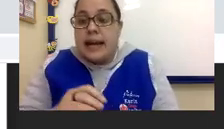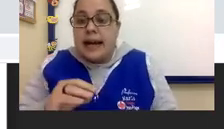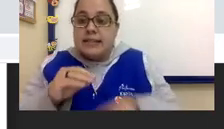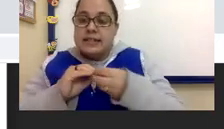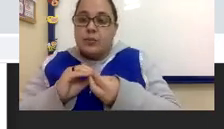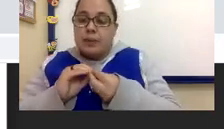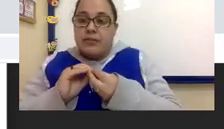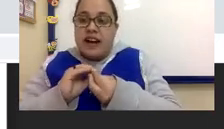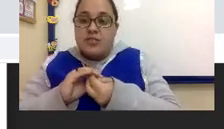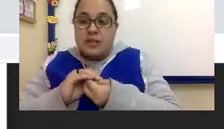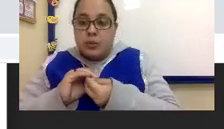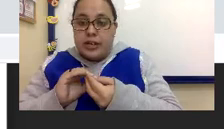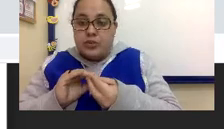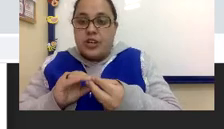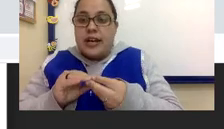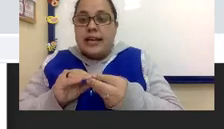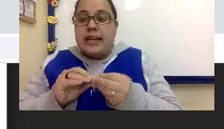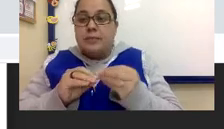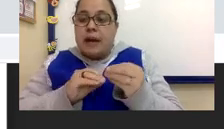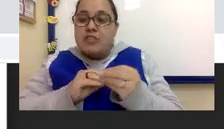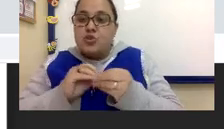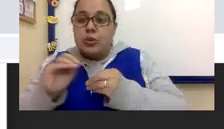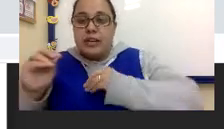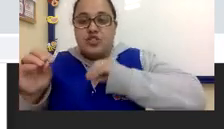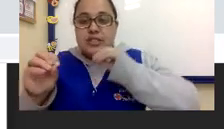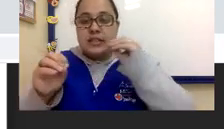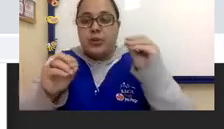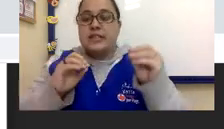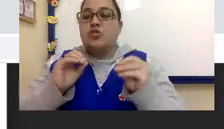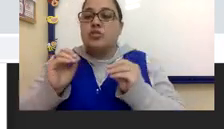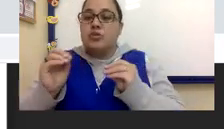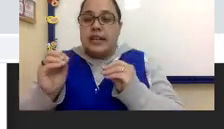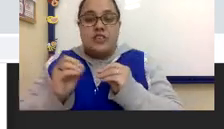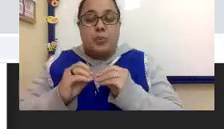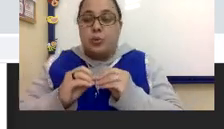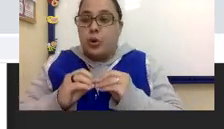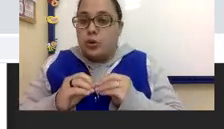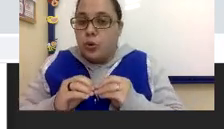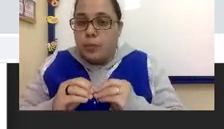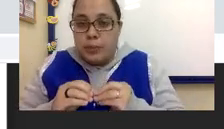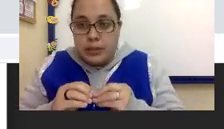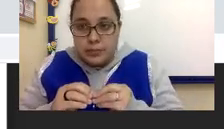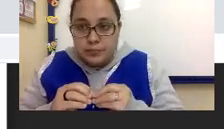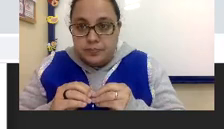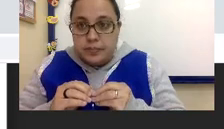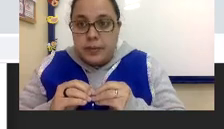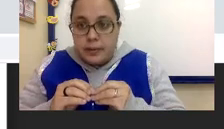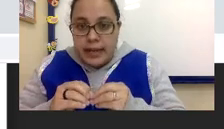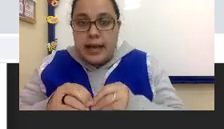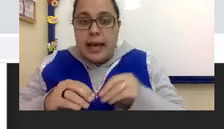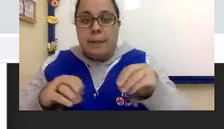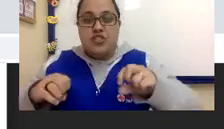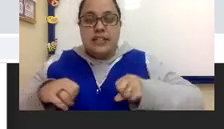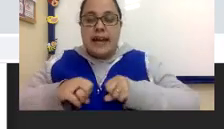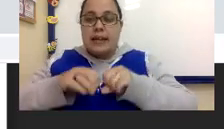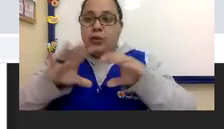são carregadas, elas são vasos sanguíneos que ajudam na distribuição de nutrientes por todo o corpo humano,